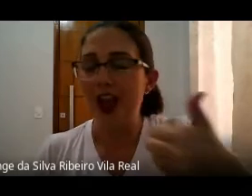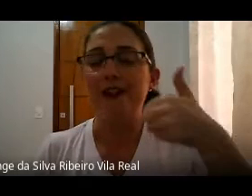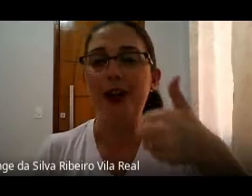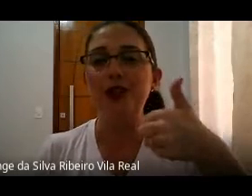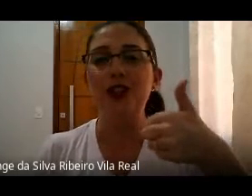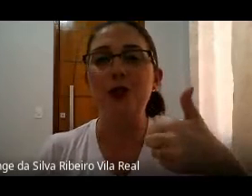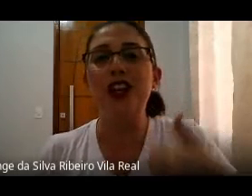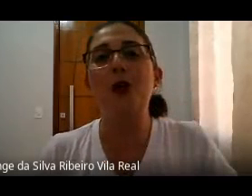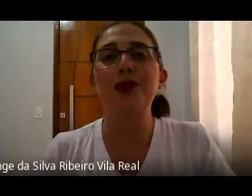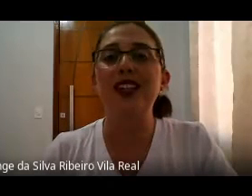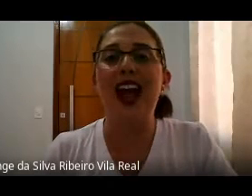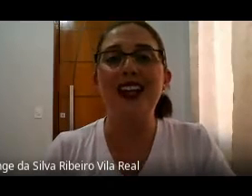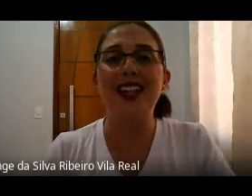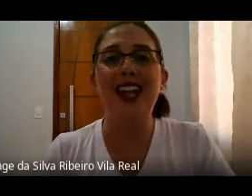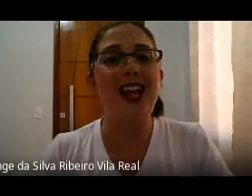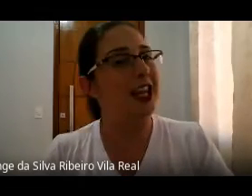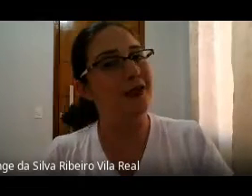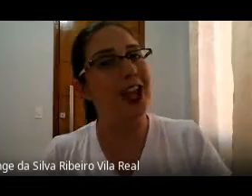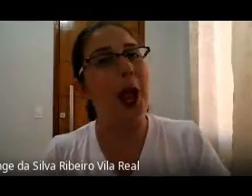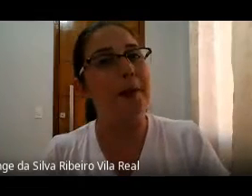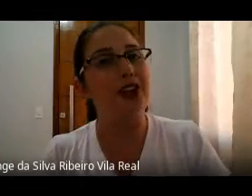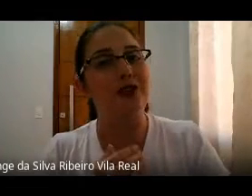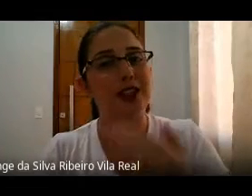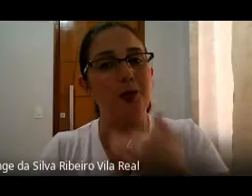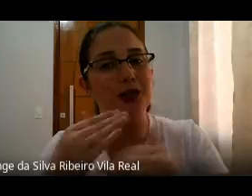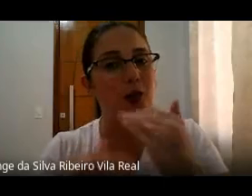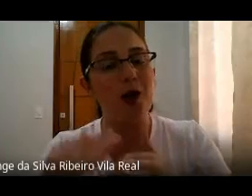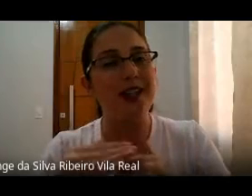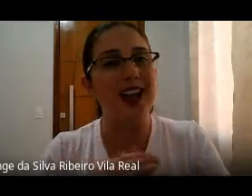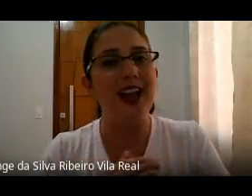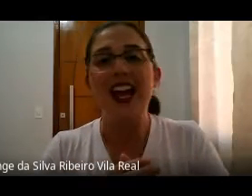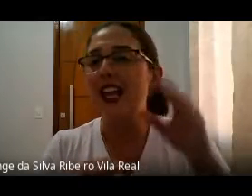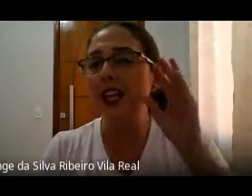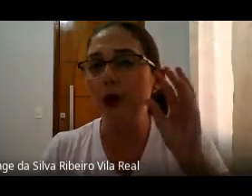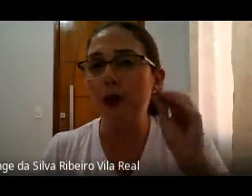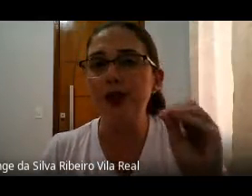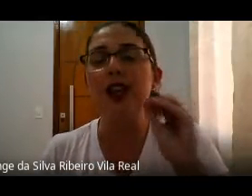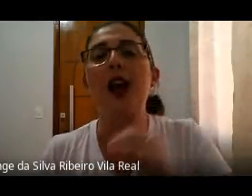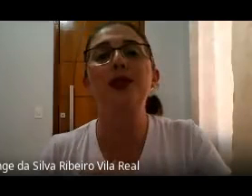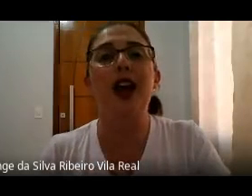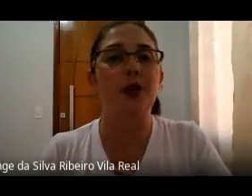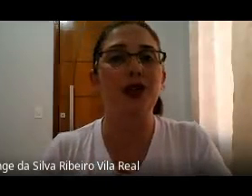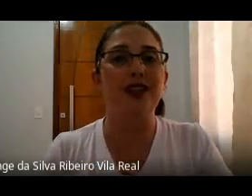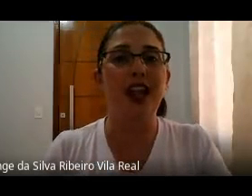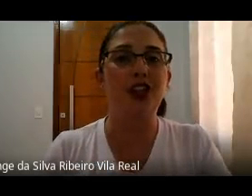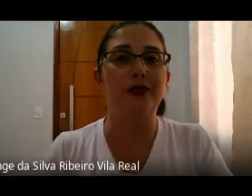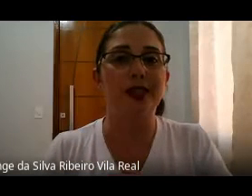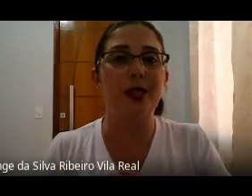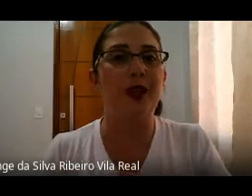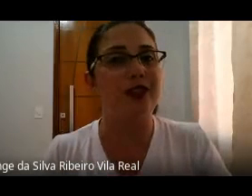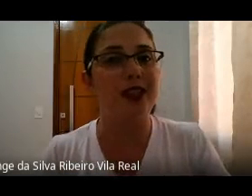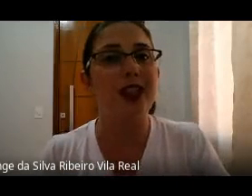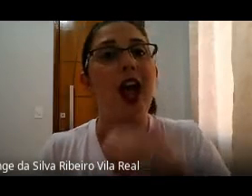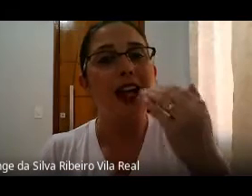pouquinho? Vamos descobrir alguns sinais aí que, de repente, vocês possam começar e que eu consiga aguçar a curiosidade